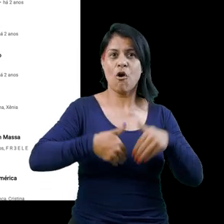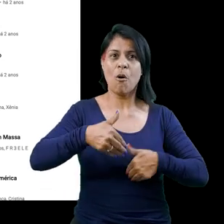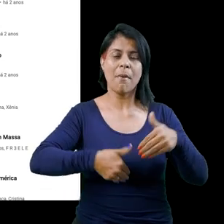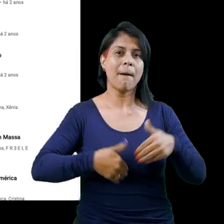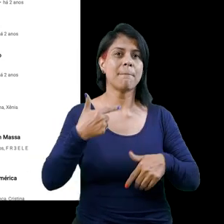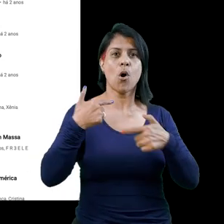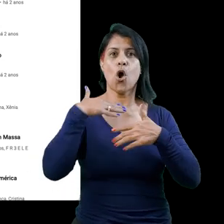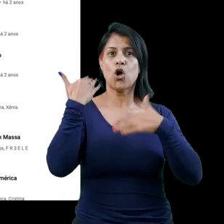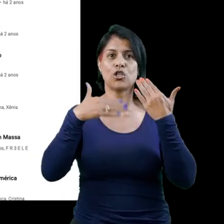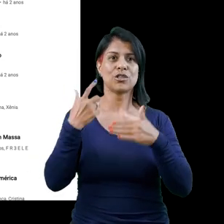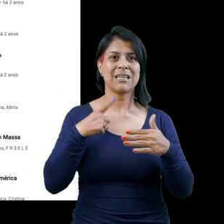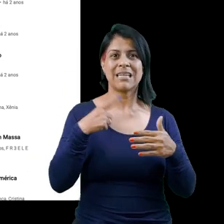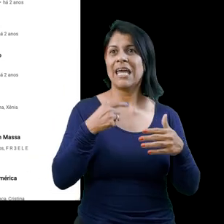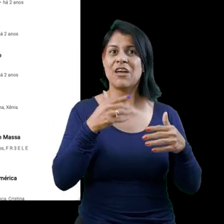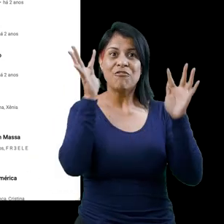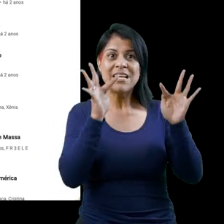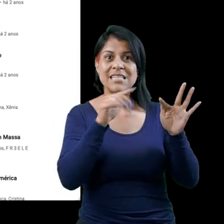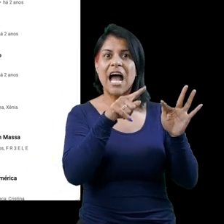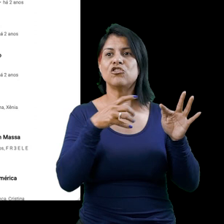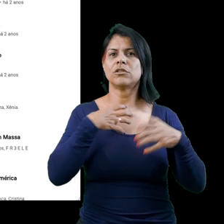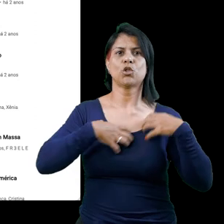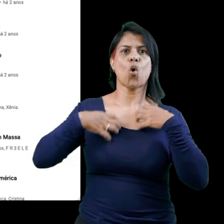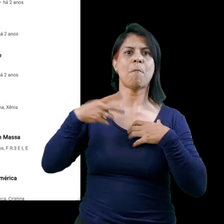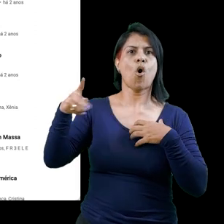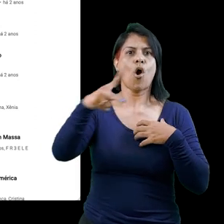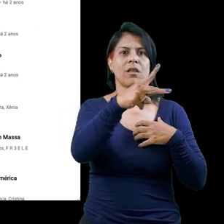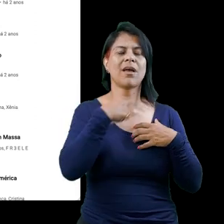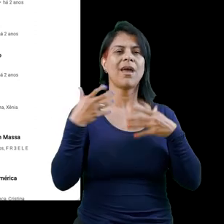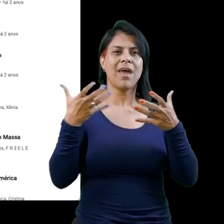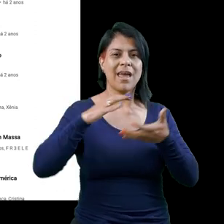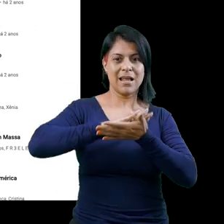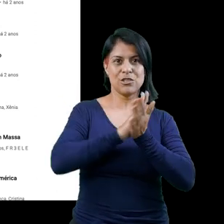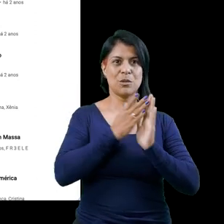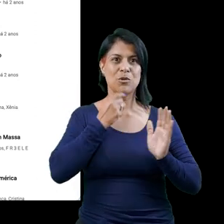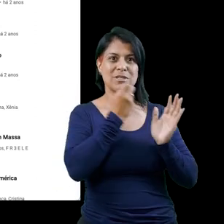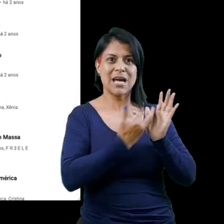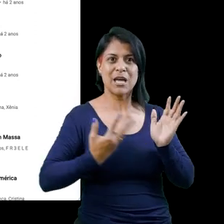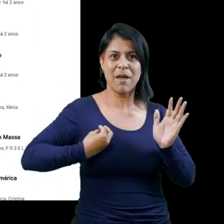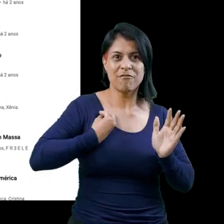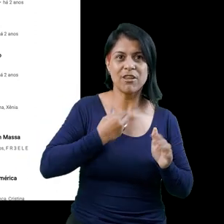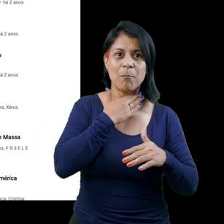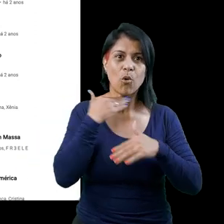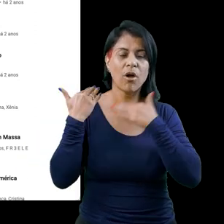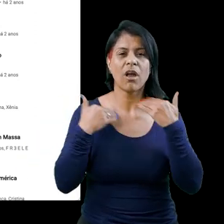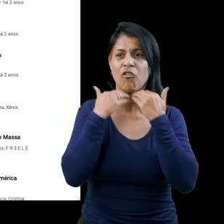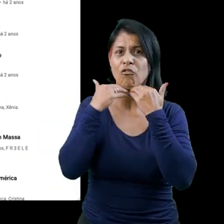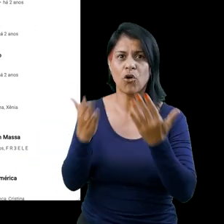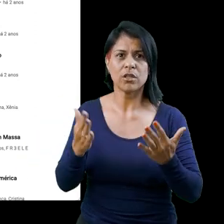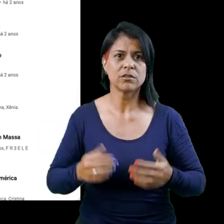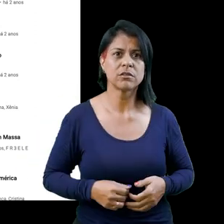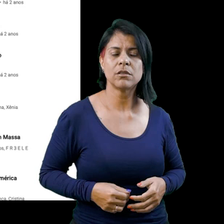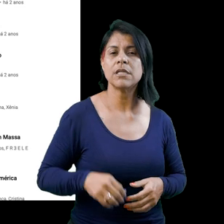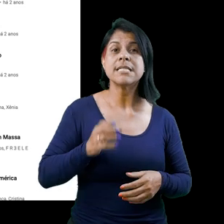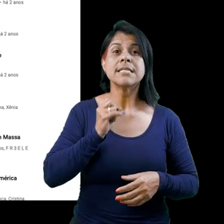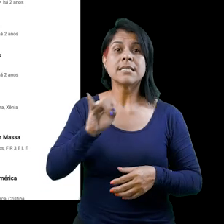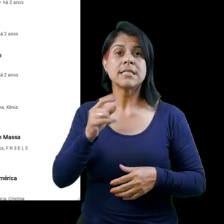vigiar. Qualquer vestígio de felicidade incomoda, não deixe prova. Eles querem meu sangue, elas querem minha queda, minha vida te choca. Foda-se, não faço